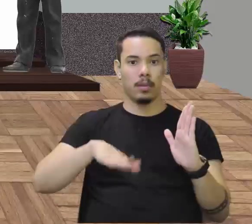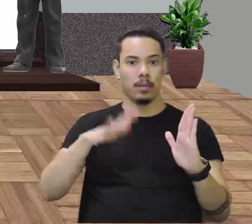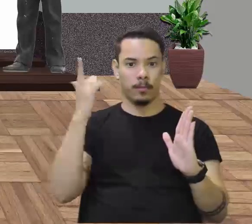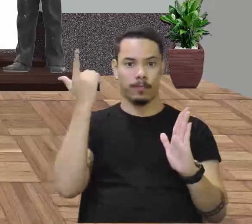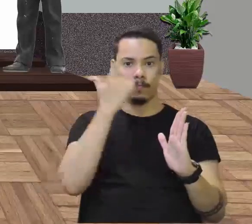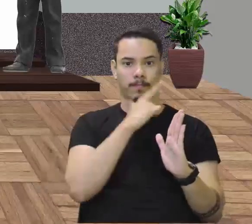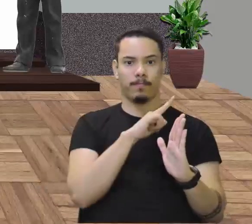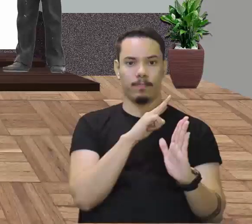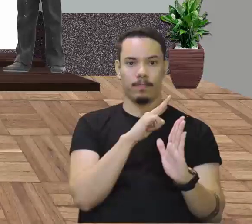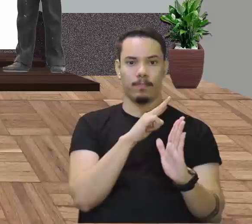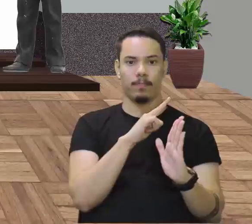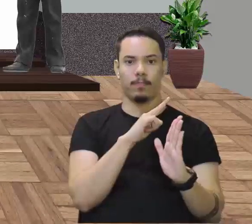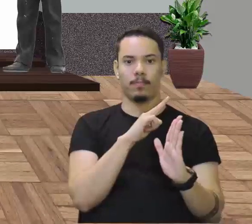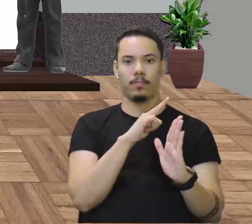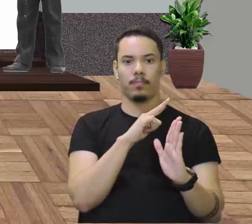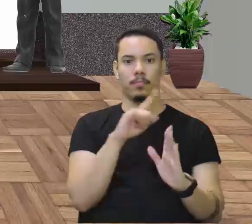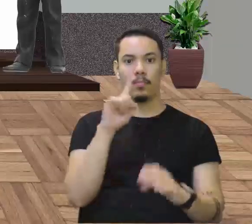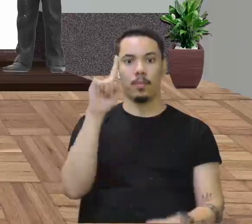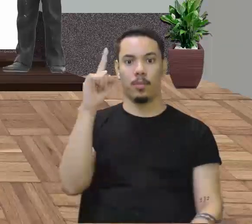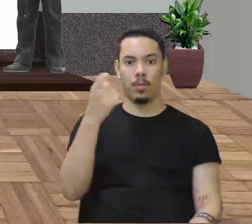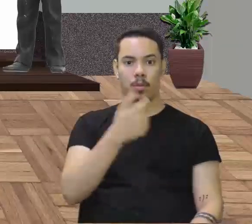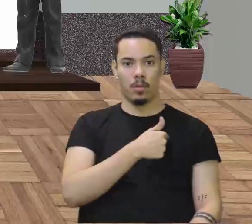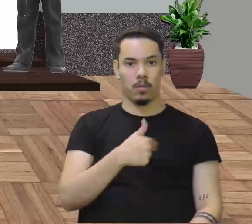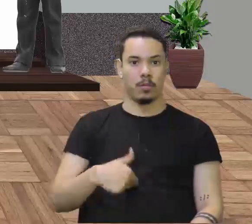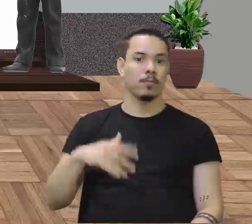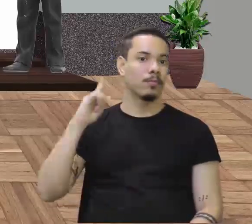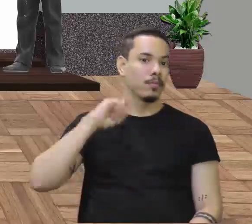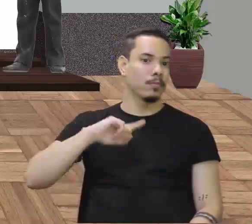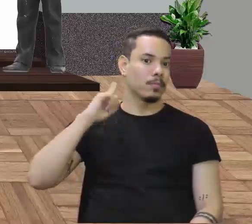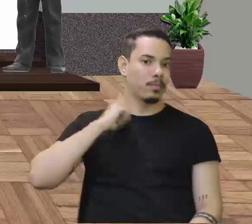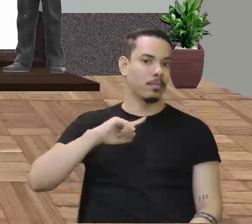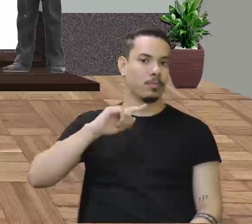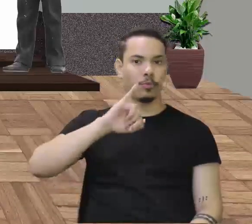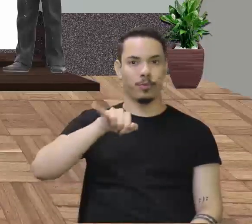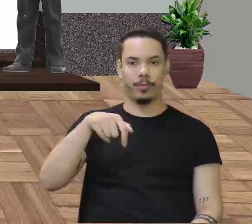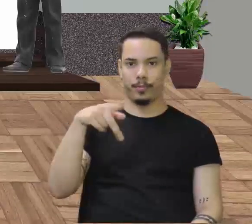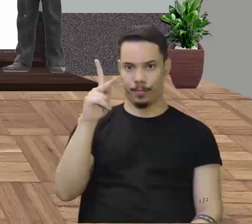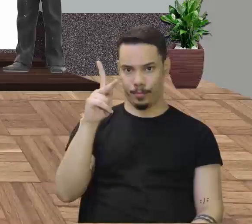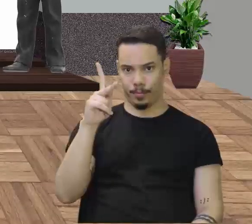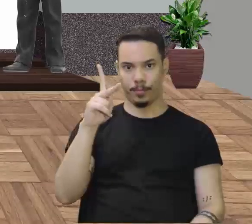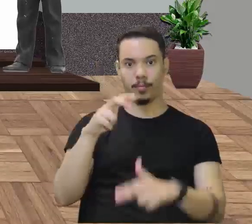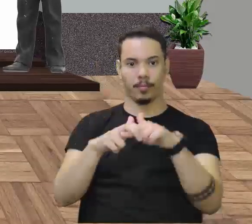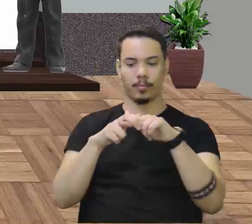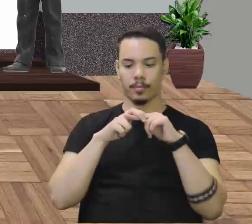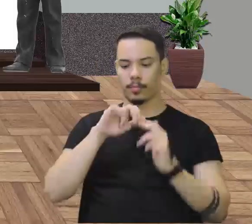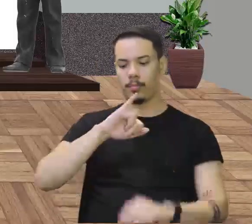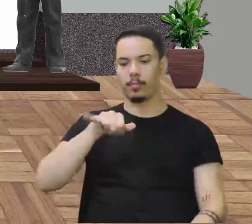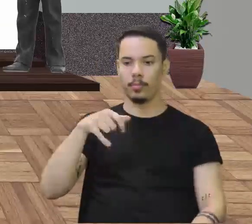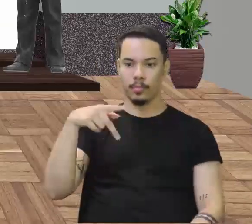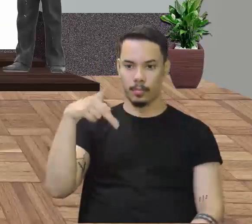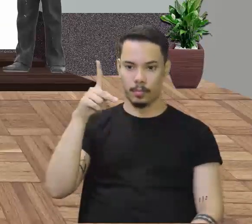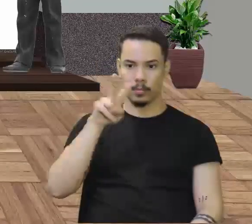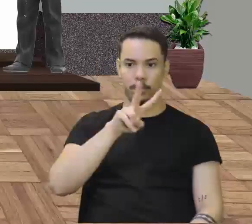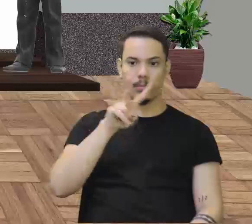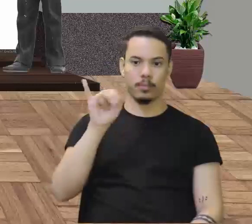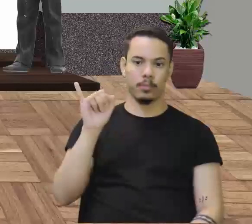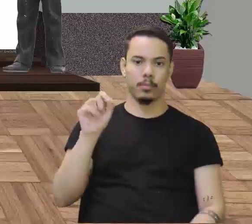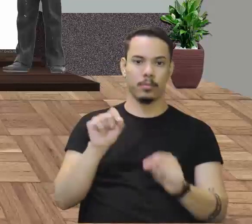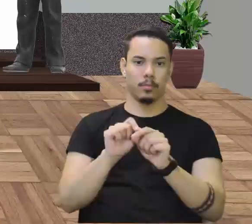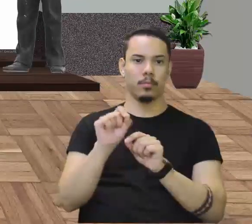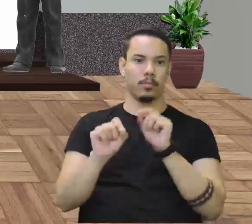eleição é o ex-governador de Minas Gerais, Juscelino Kubitschek. Então, Juscelino Kubitschek ele vai